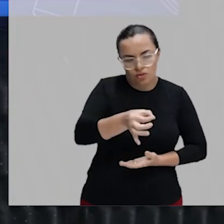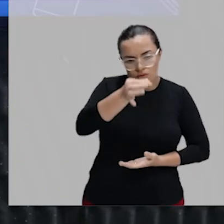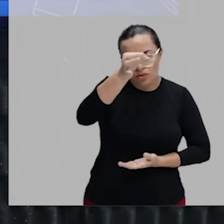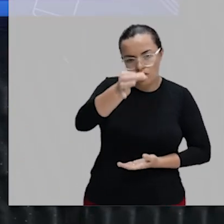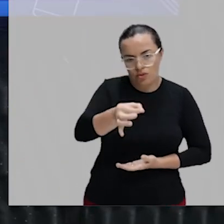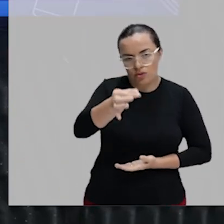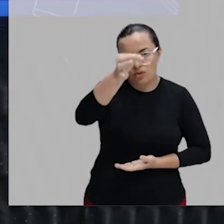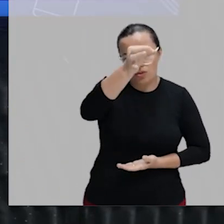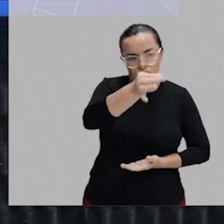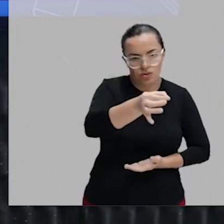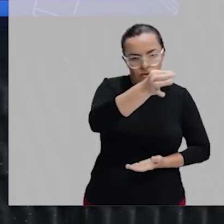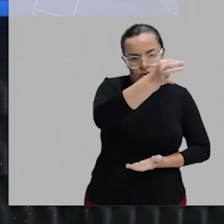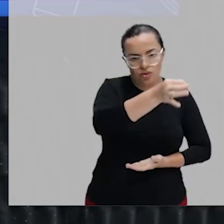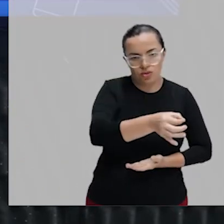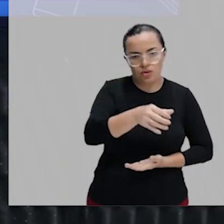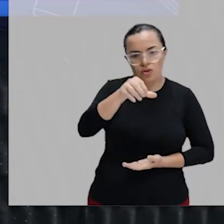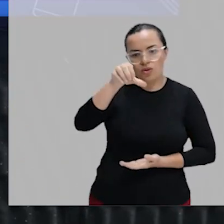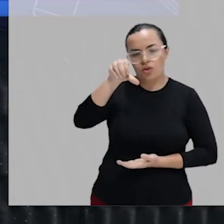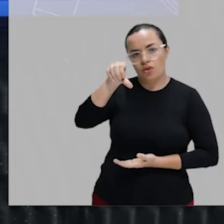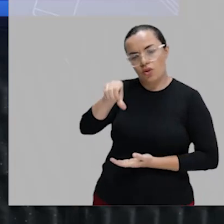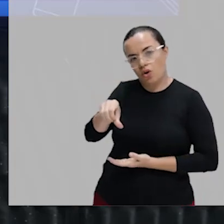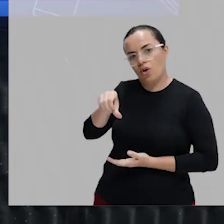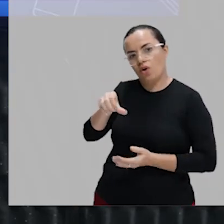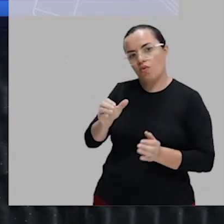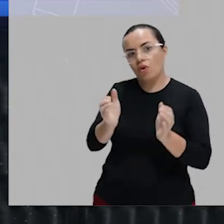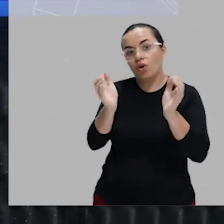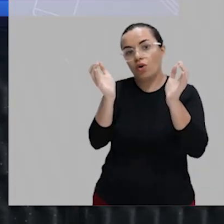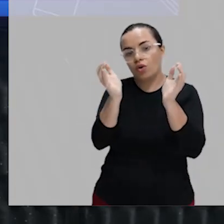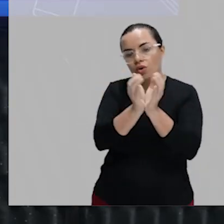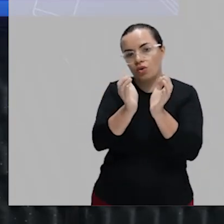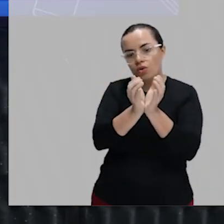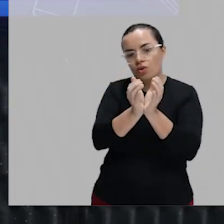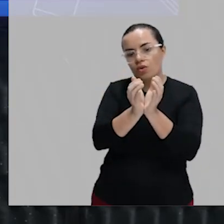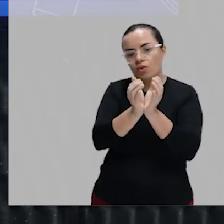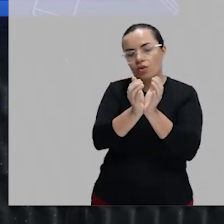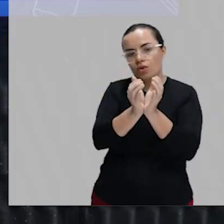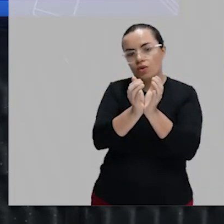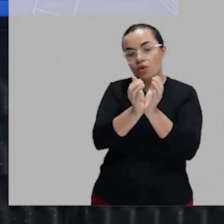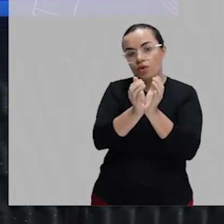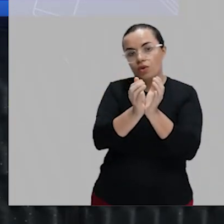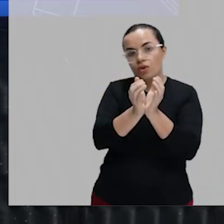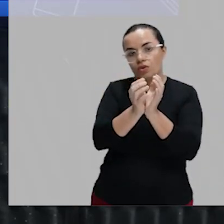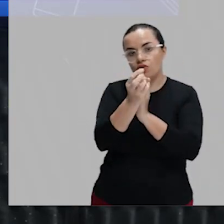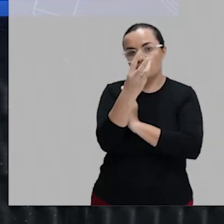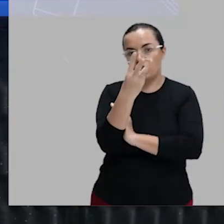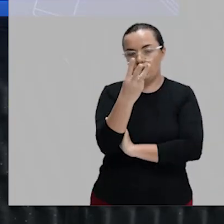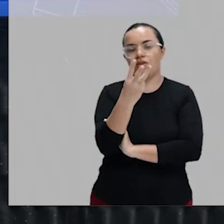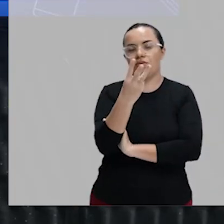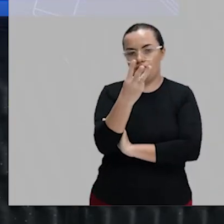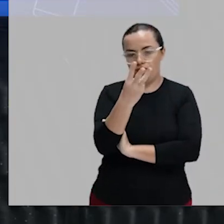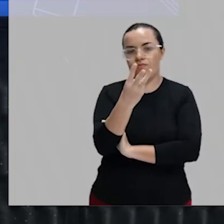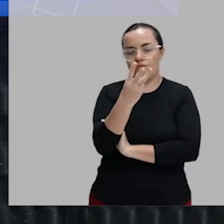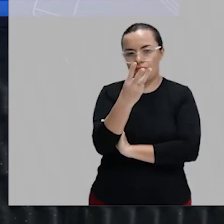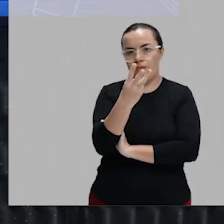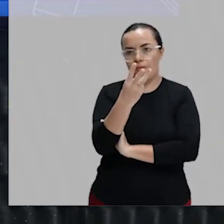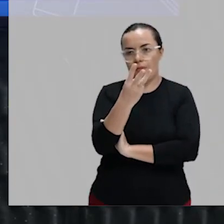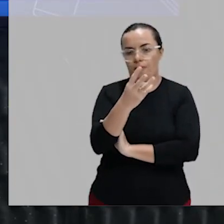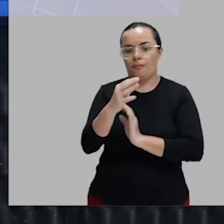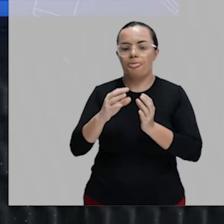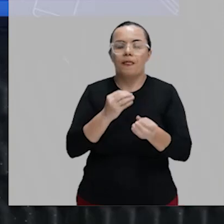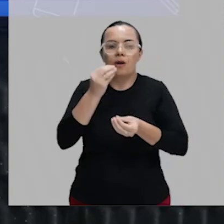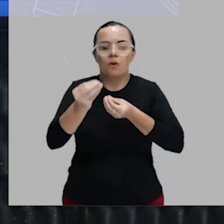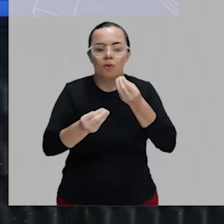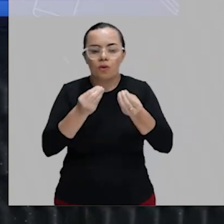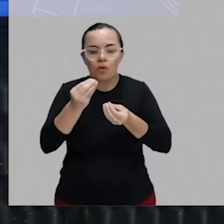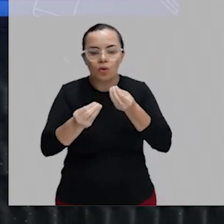por 9 grupinhos de 3. Né? São 3 tubos que ficam juntinhos de 3 em 3. E eles vão formar 9